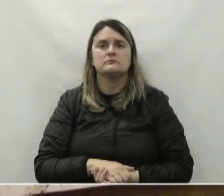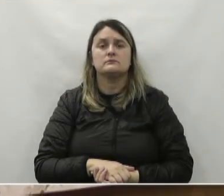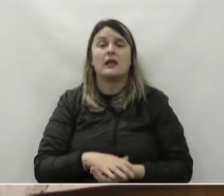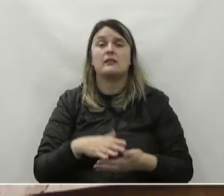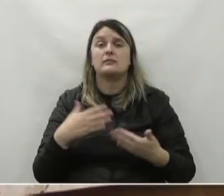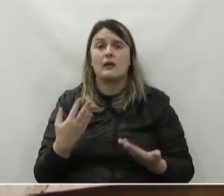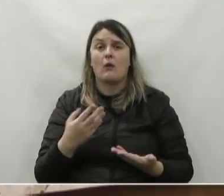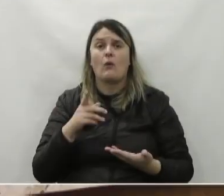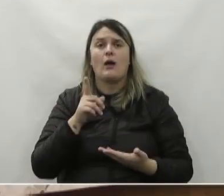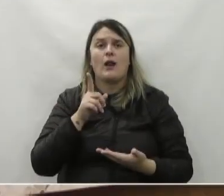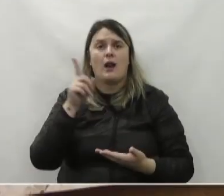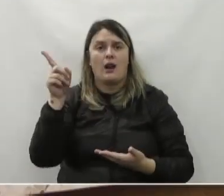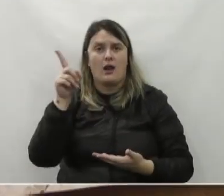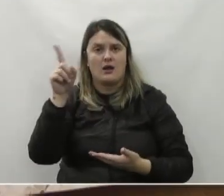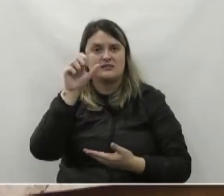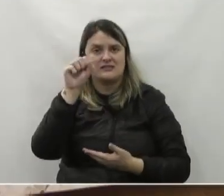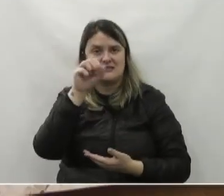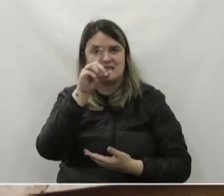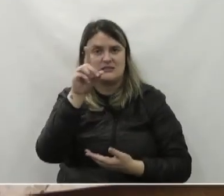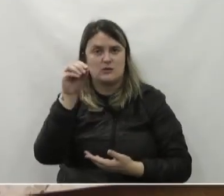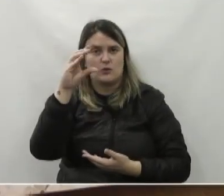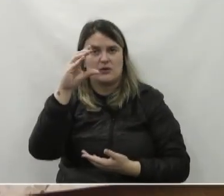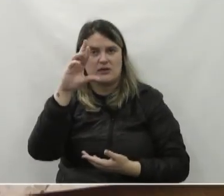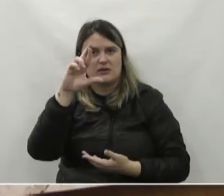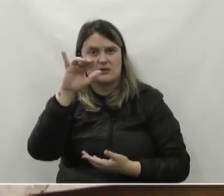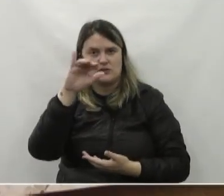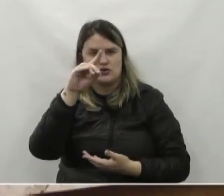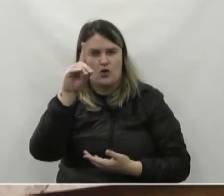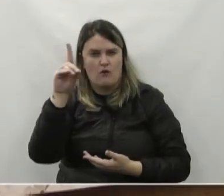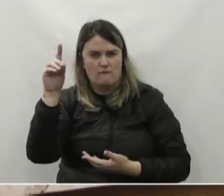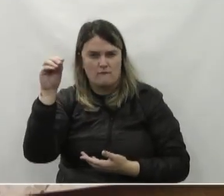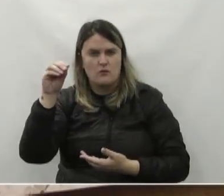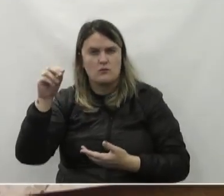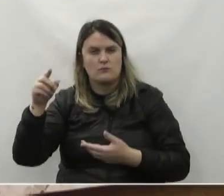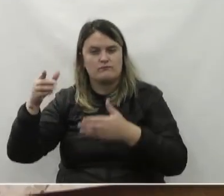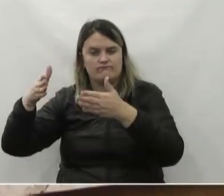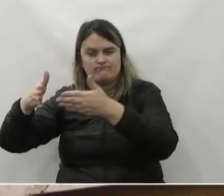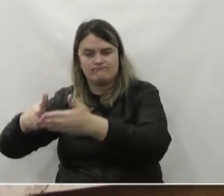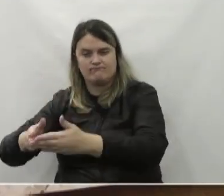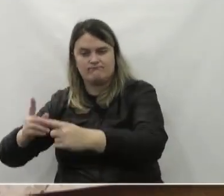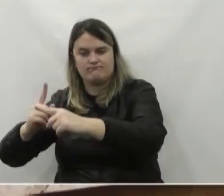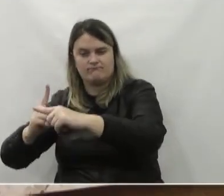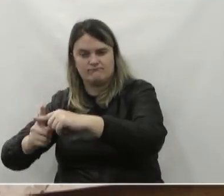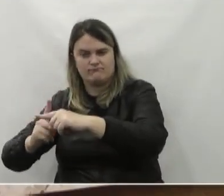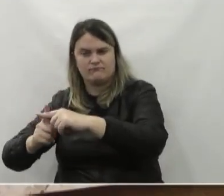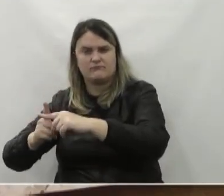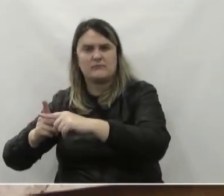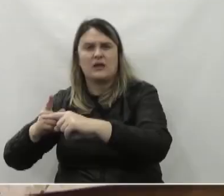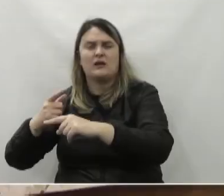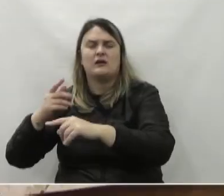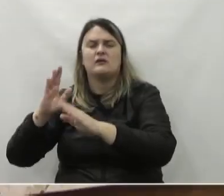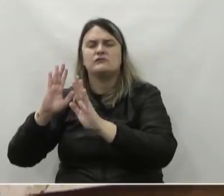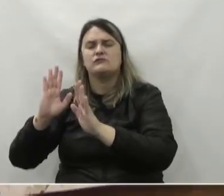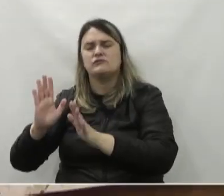do cemitério de São Cristóvão se alonga há muito e muito tempo.